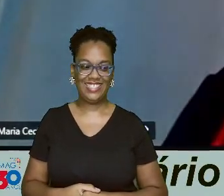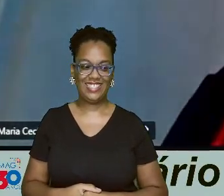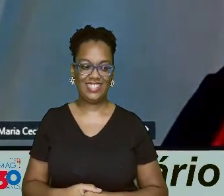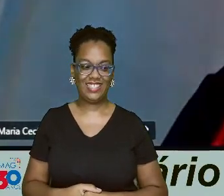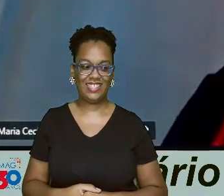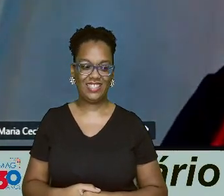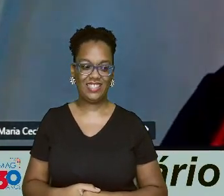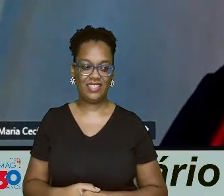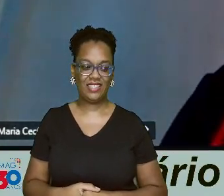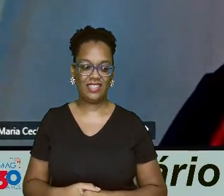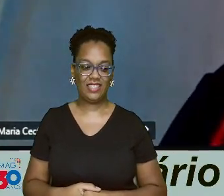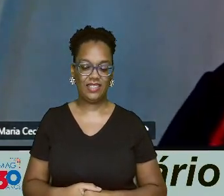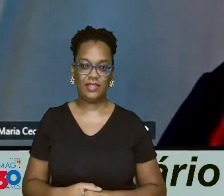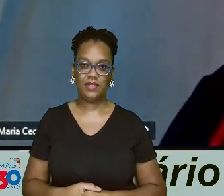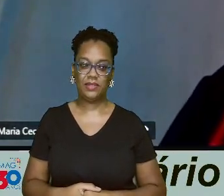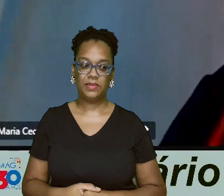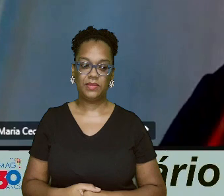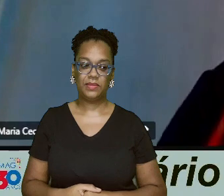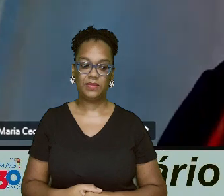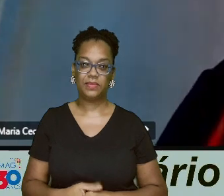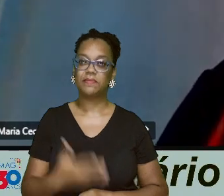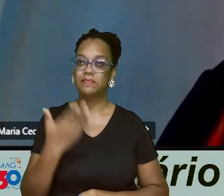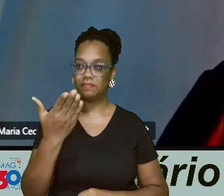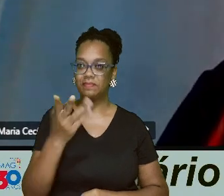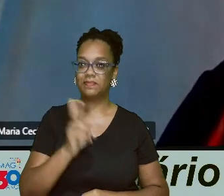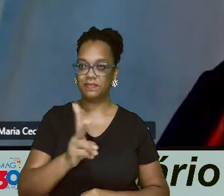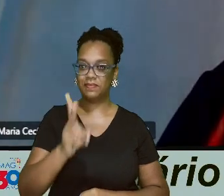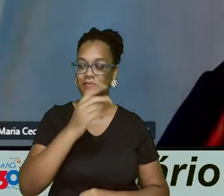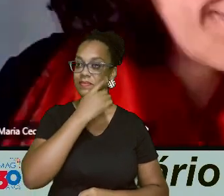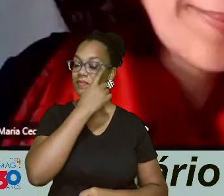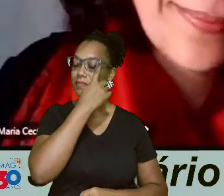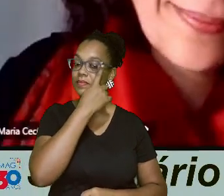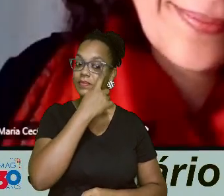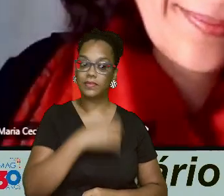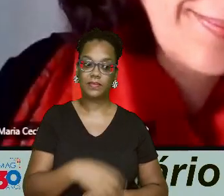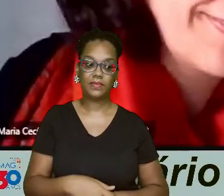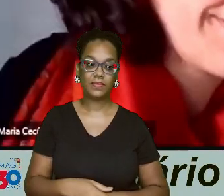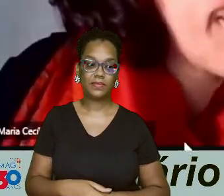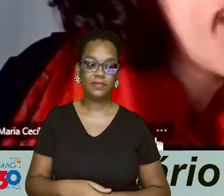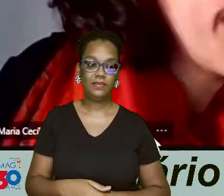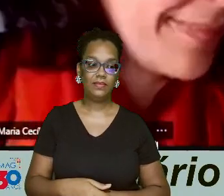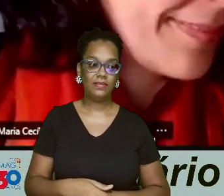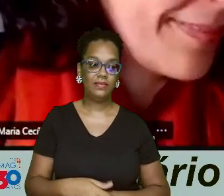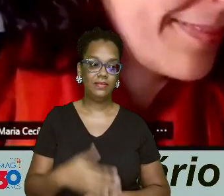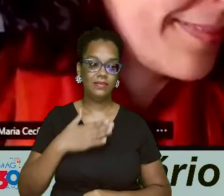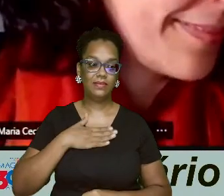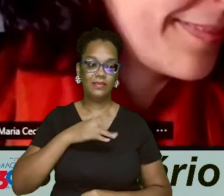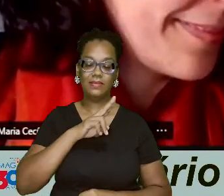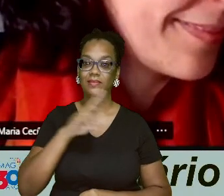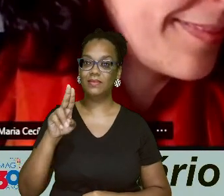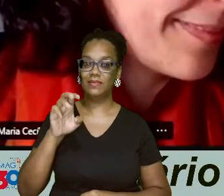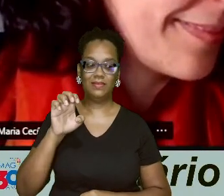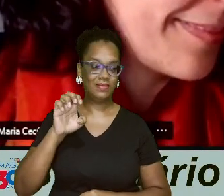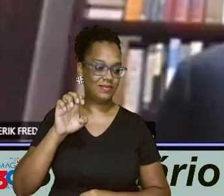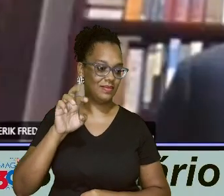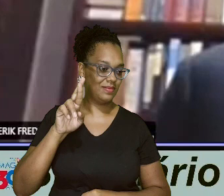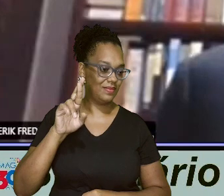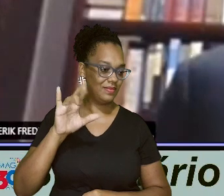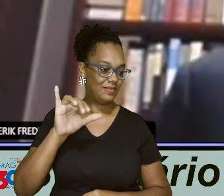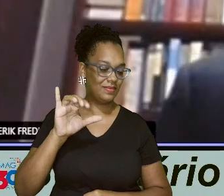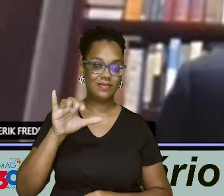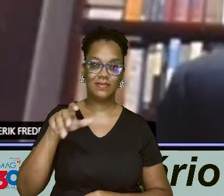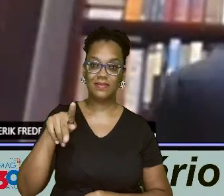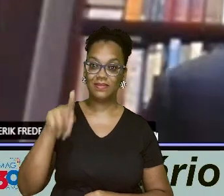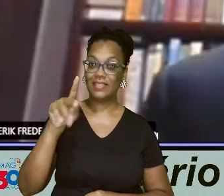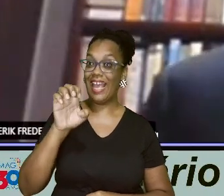Bem, Eric. Posso prosseguir? Então, meu nome é Eric Gramstrup, já fui apresentado.